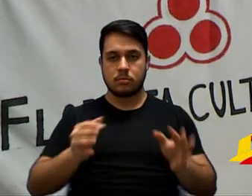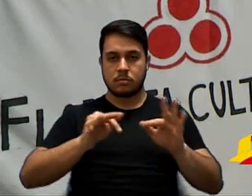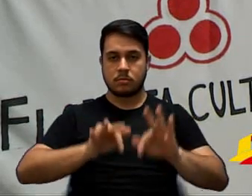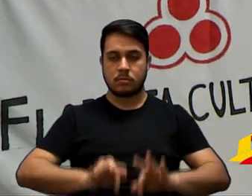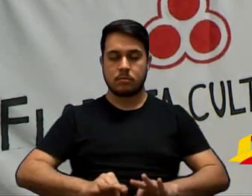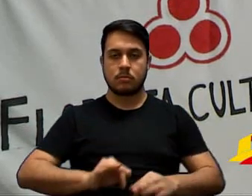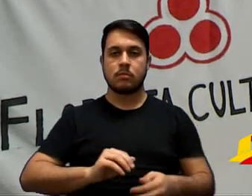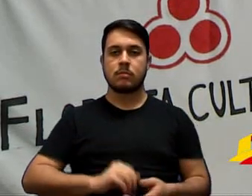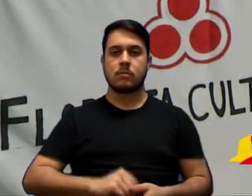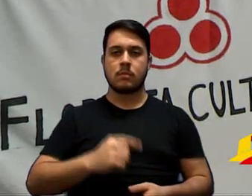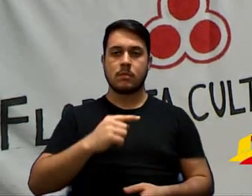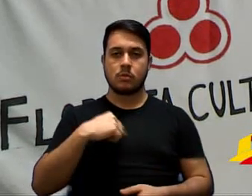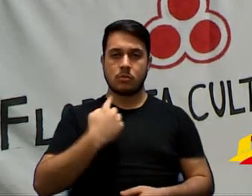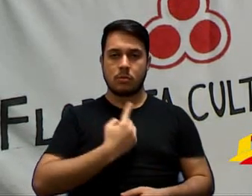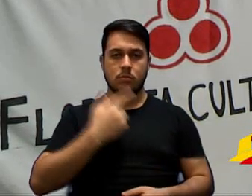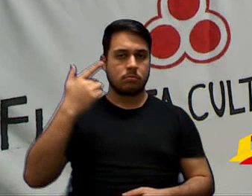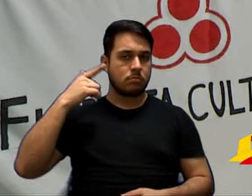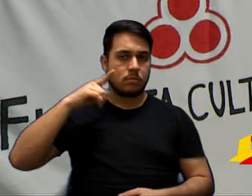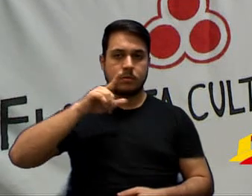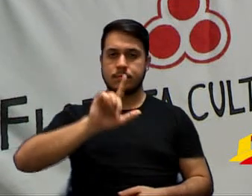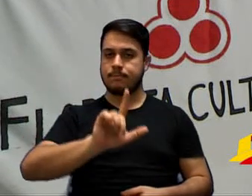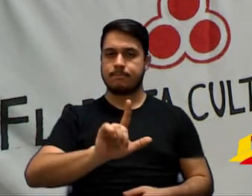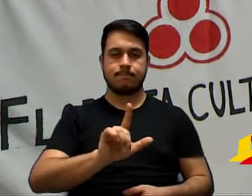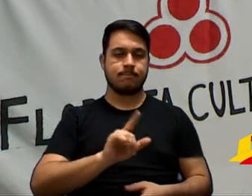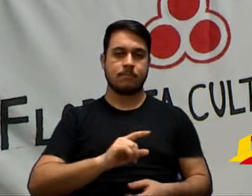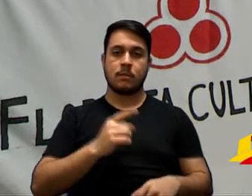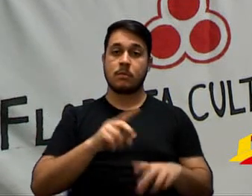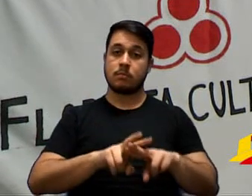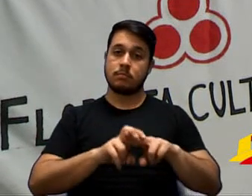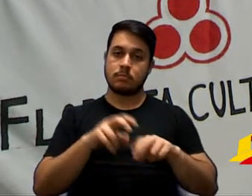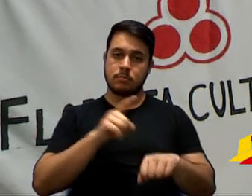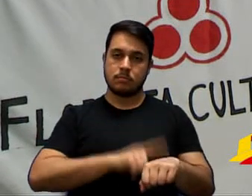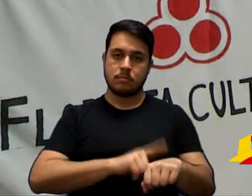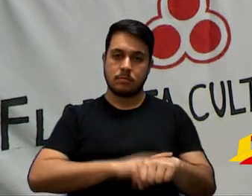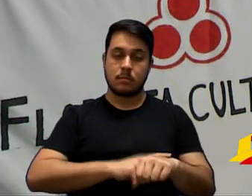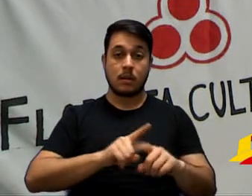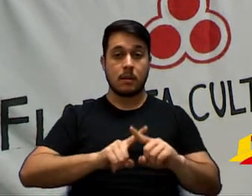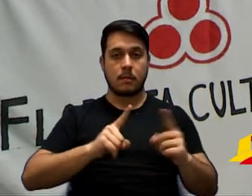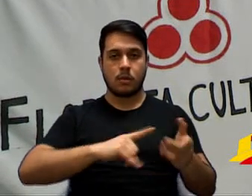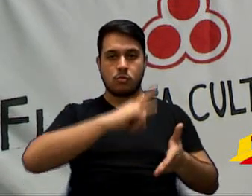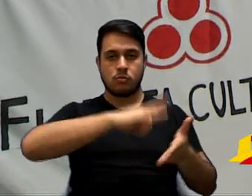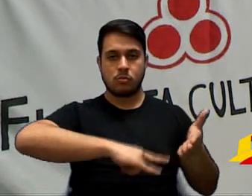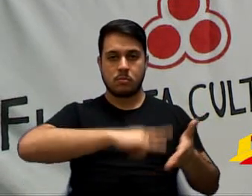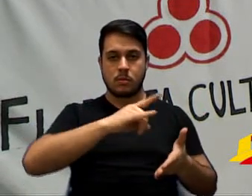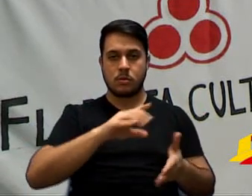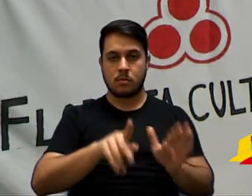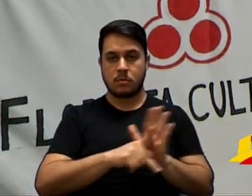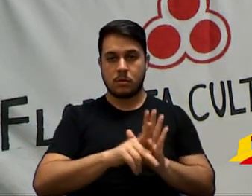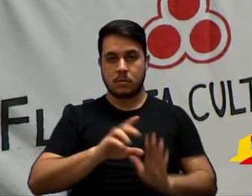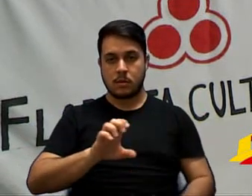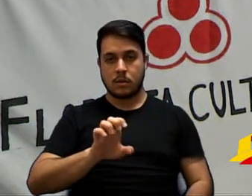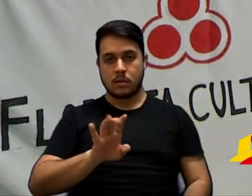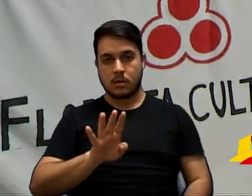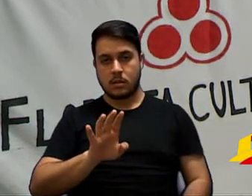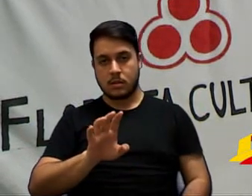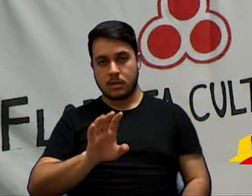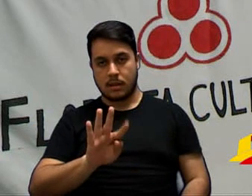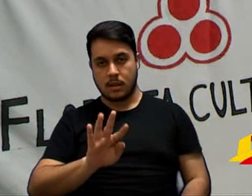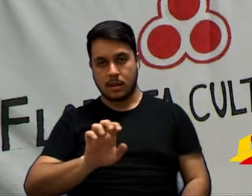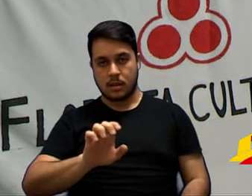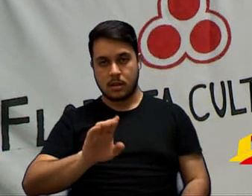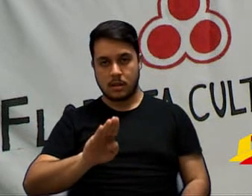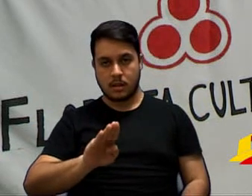conseguiu chegar até mesmo pelo momento dando tempo mas no documento da cetesb ela diz em algum em algum momento que